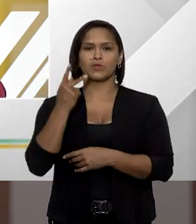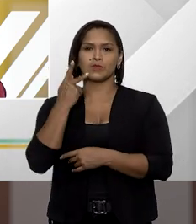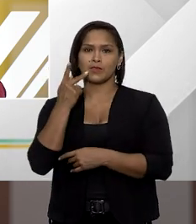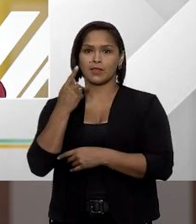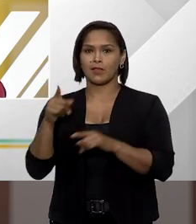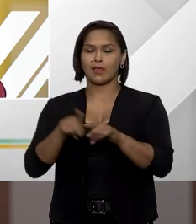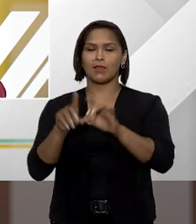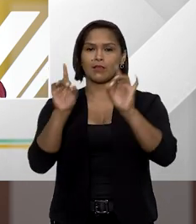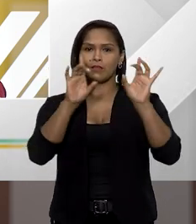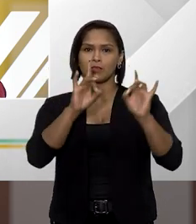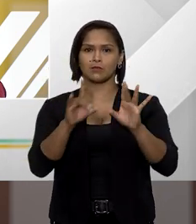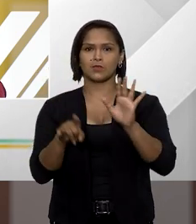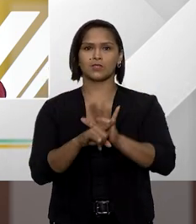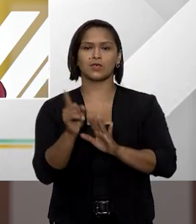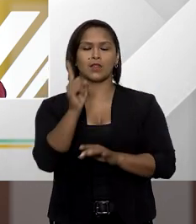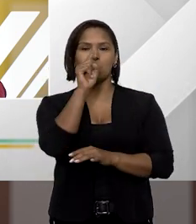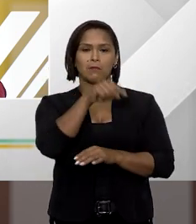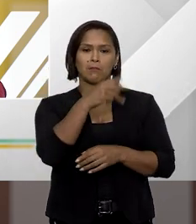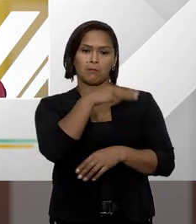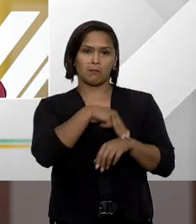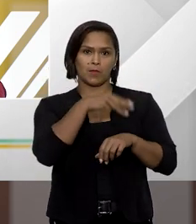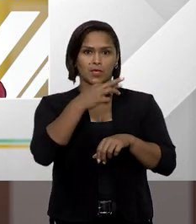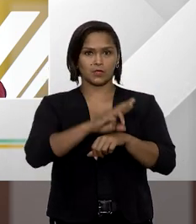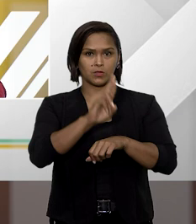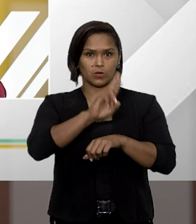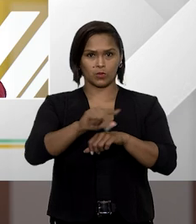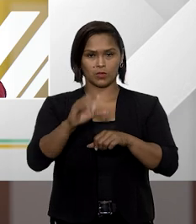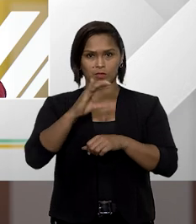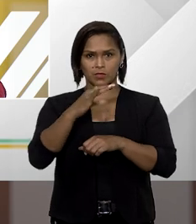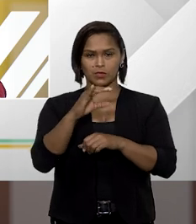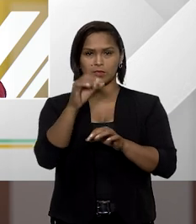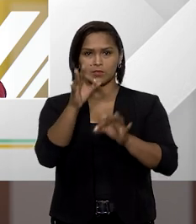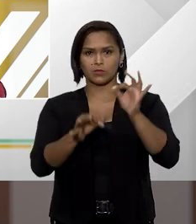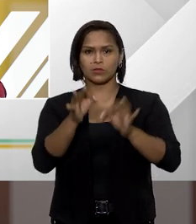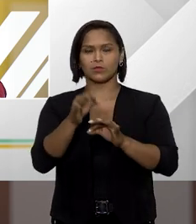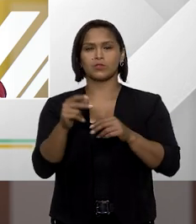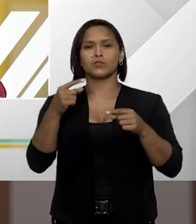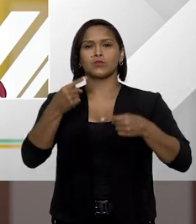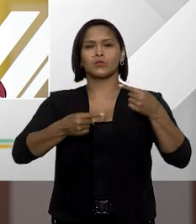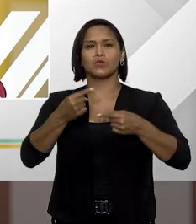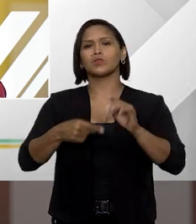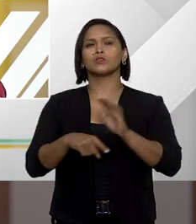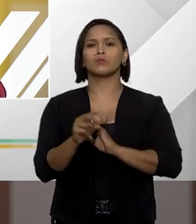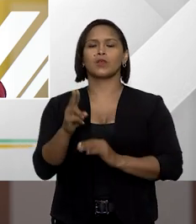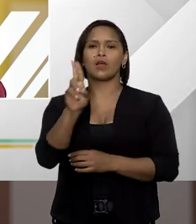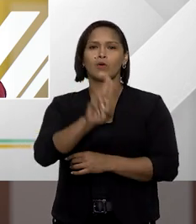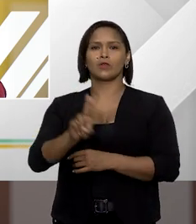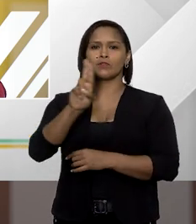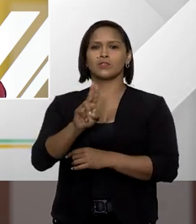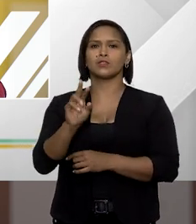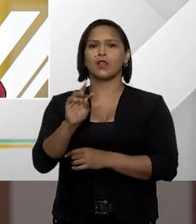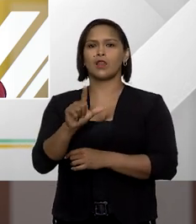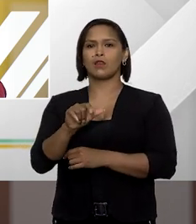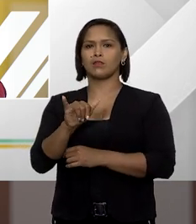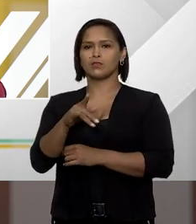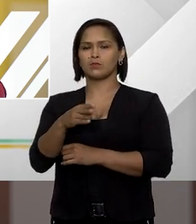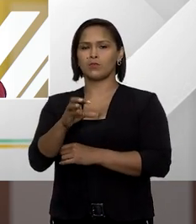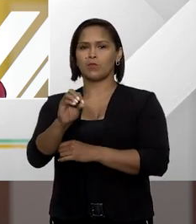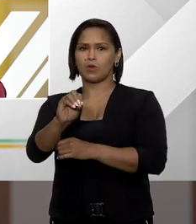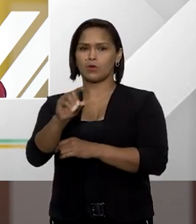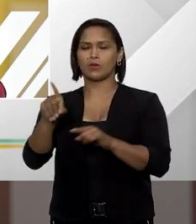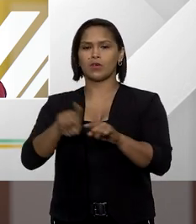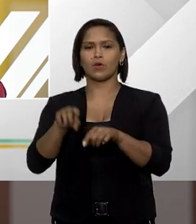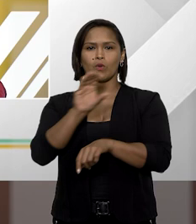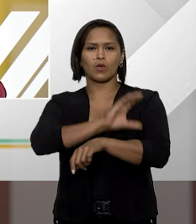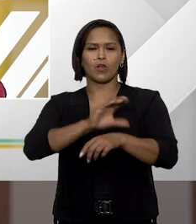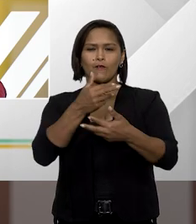Ceará. Ele é especialista, mestre e doutorando em ciências jurídico-políticas pela Universidade de Lisboa,